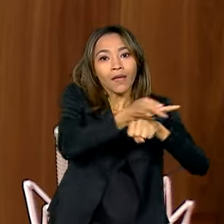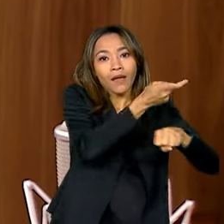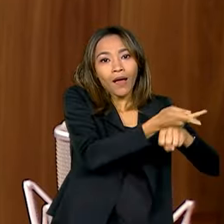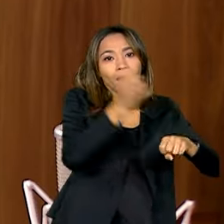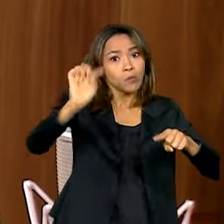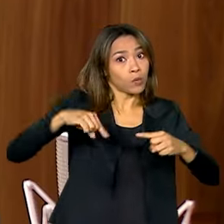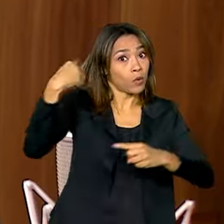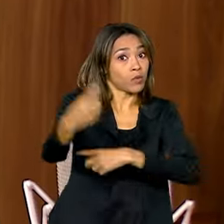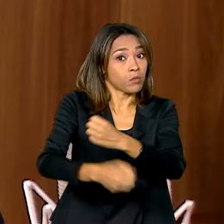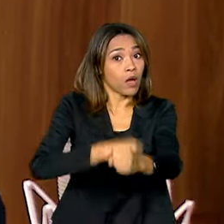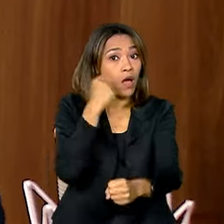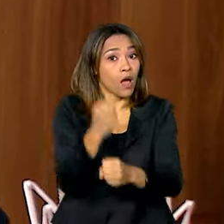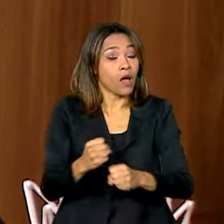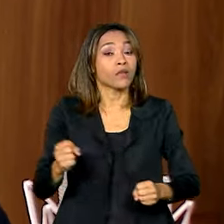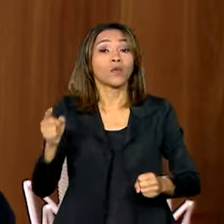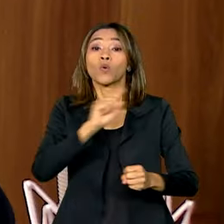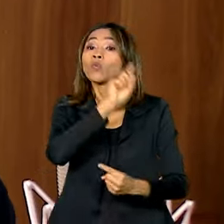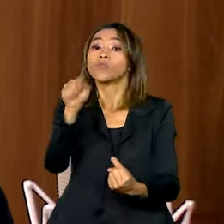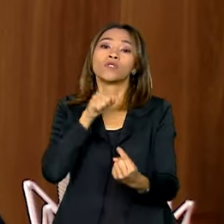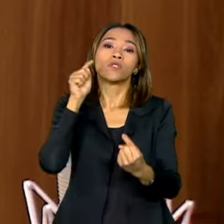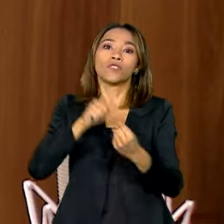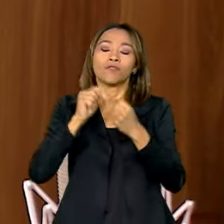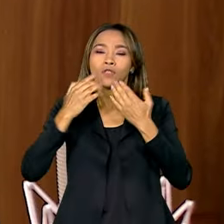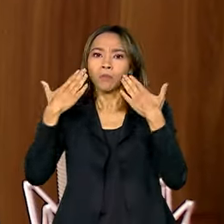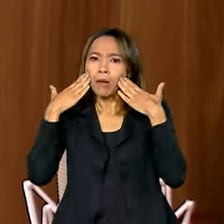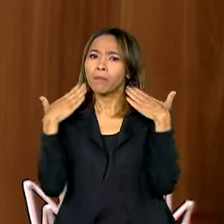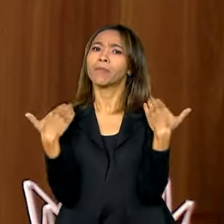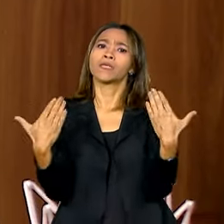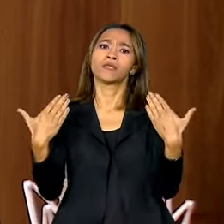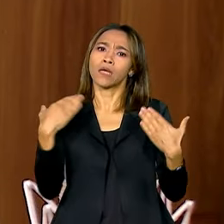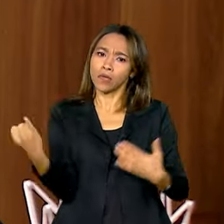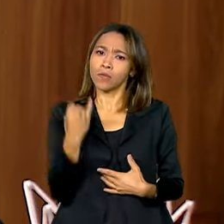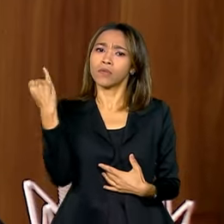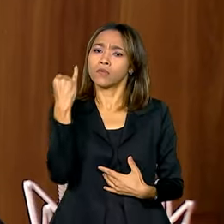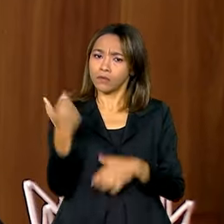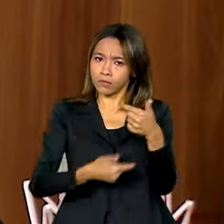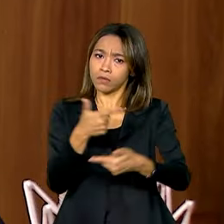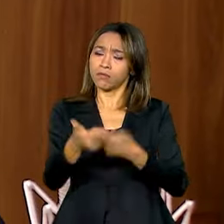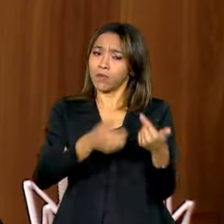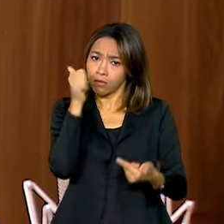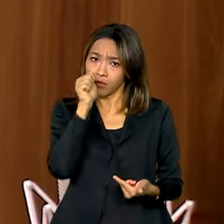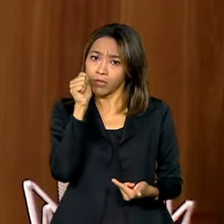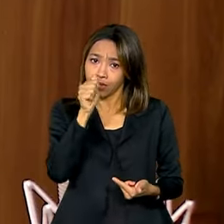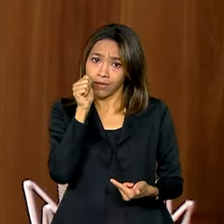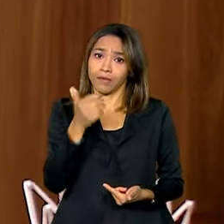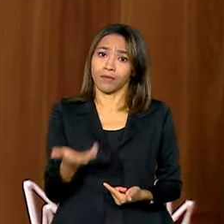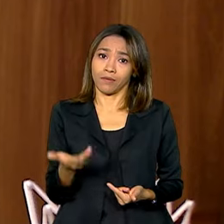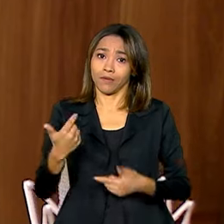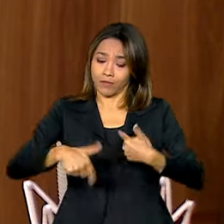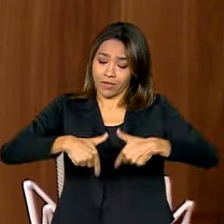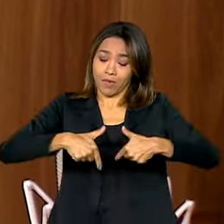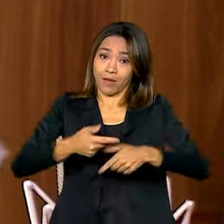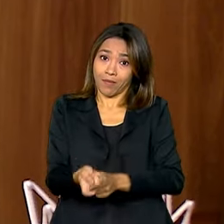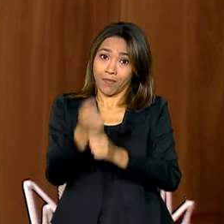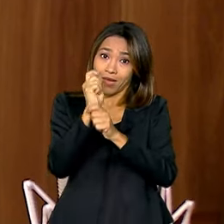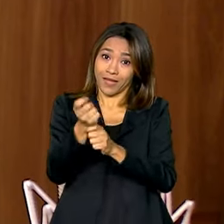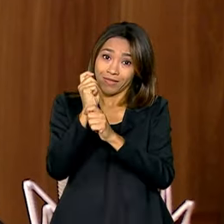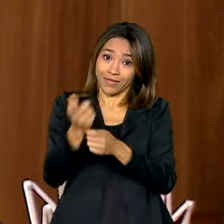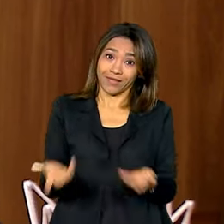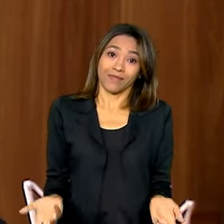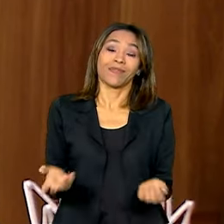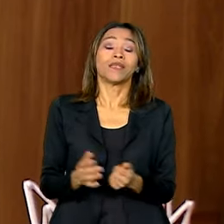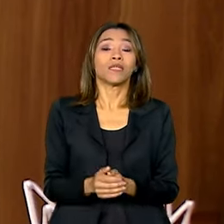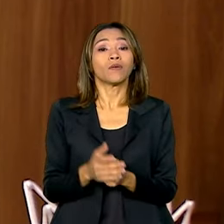de destacar a importância do trabalho da mulher. Da Mulher da Pesca. Então, o prêmio é Prêmio Mulheres das Águas e